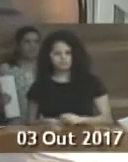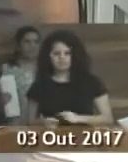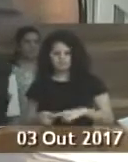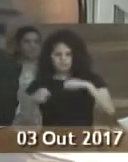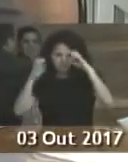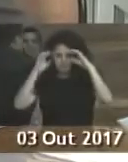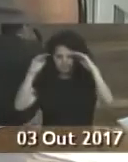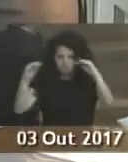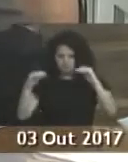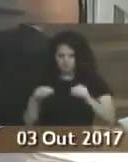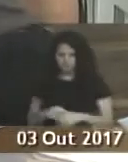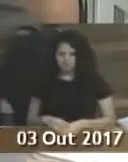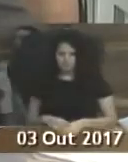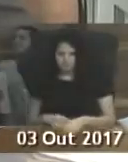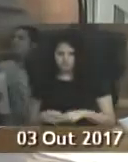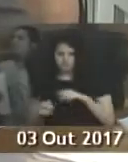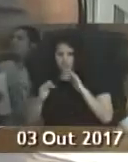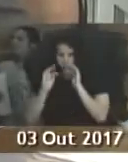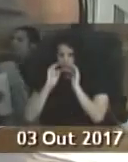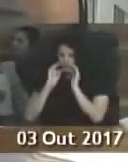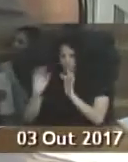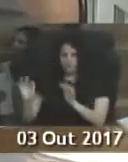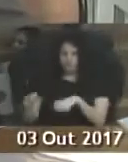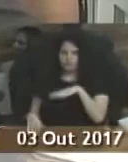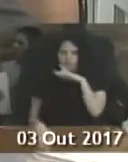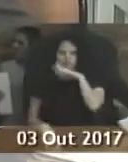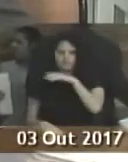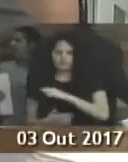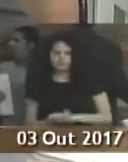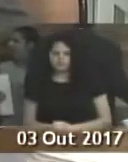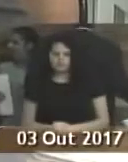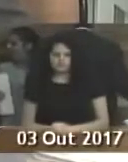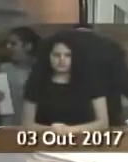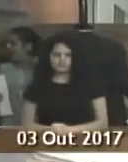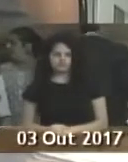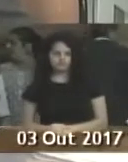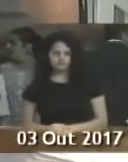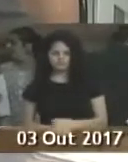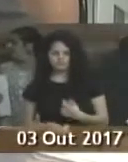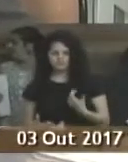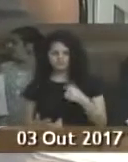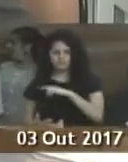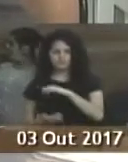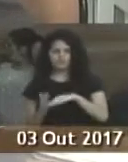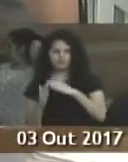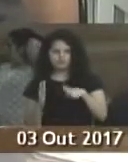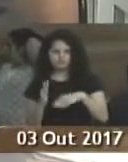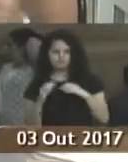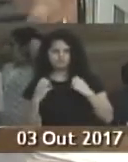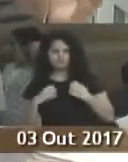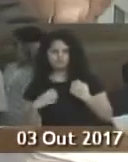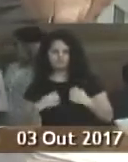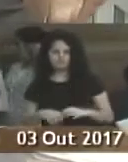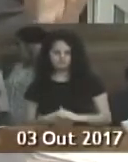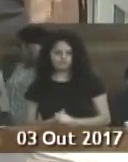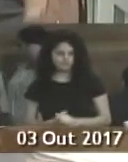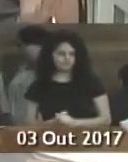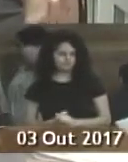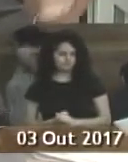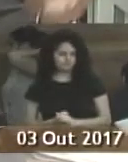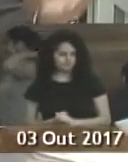os moradores do município, xingando com palavras horríveis. Então, a gente não gostou daquilo. Eu, o vereador